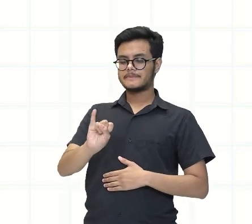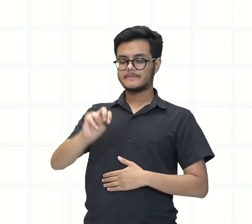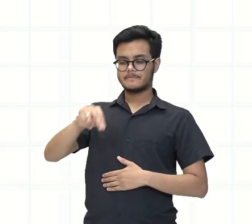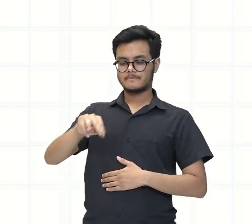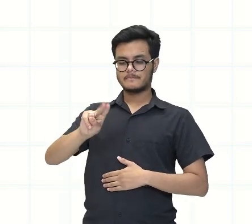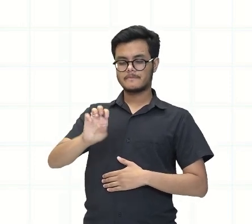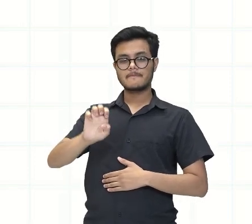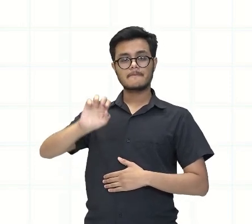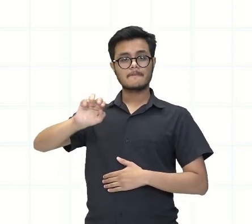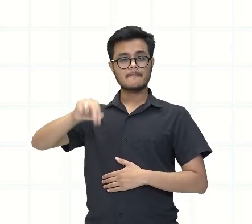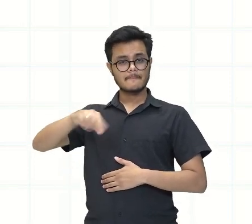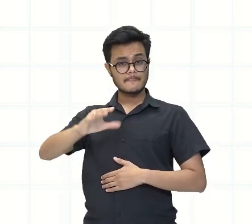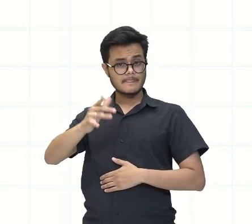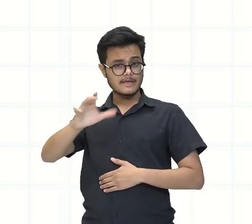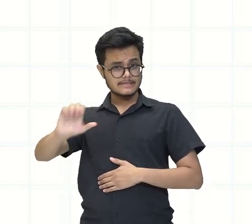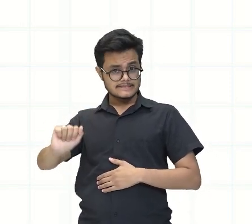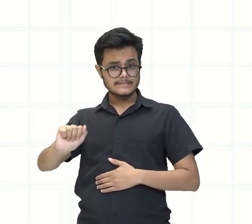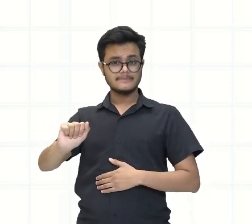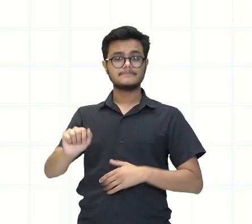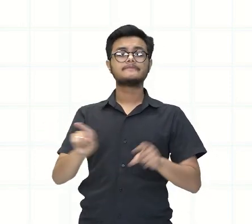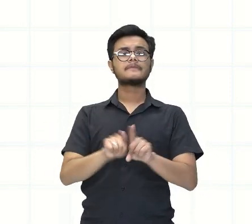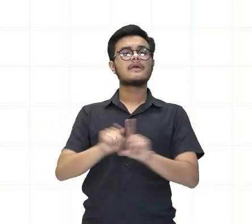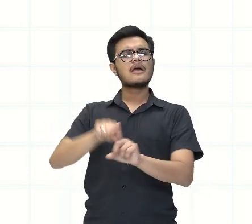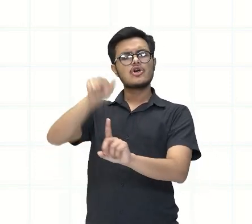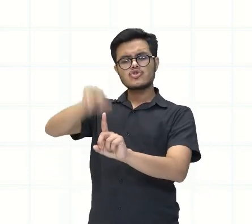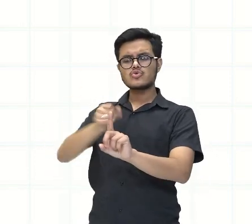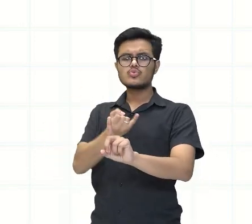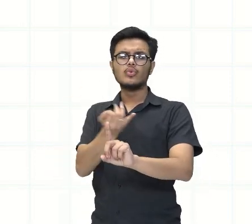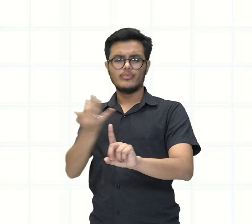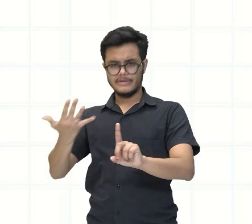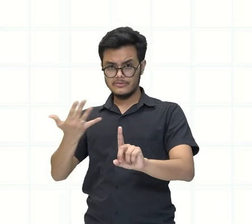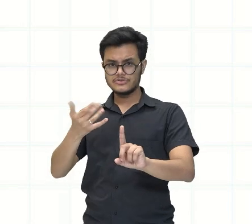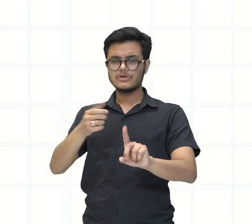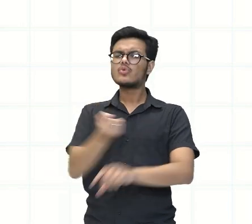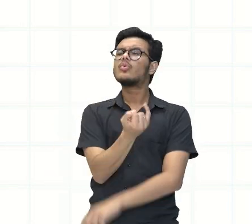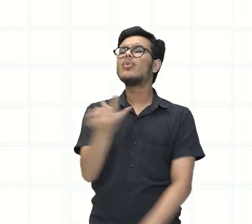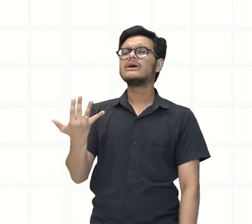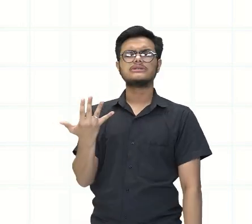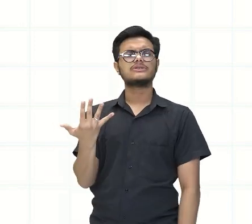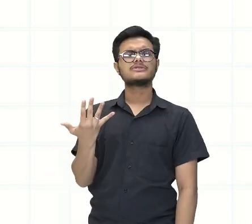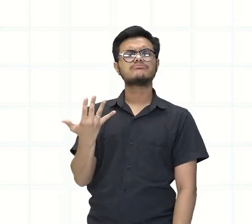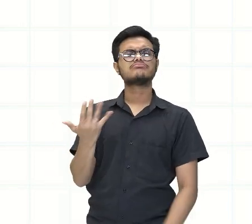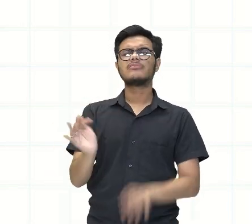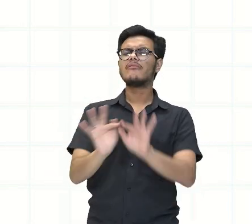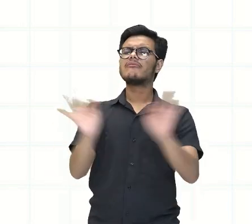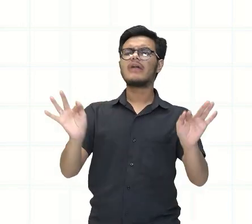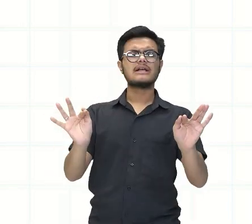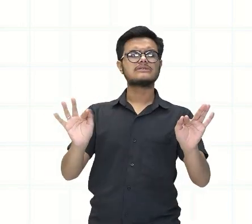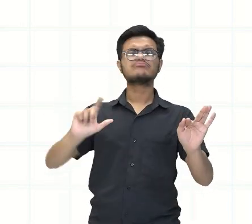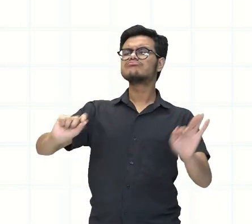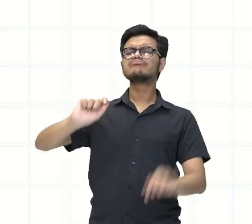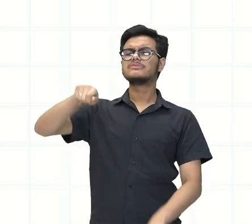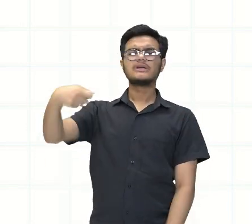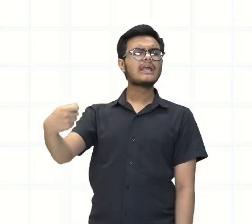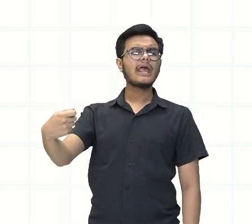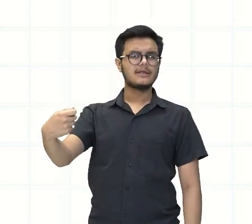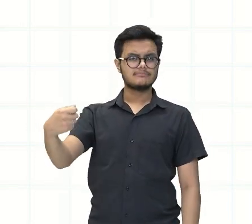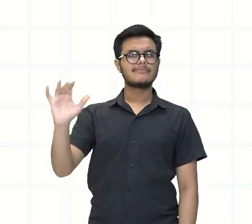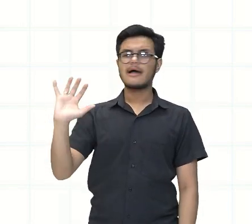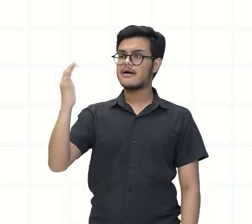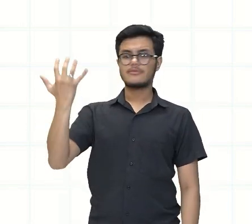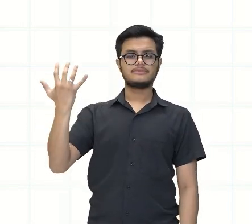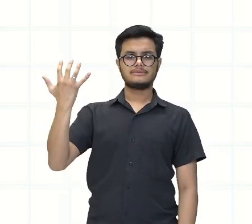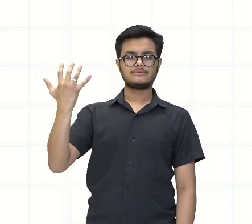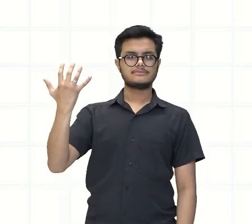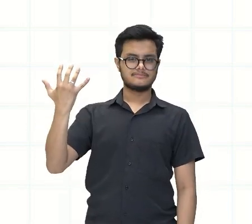que indica número e a pessoa, né, quantos envolvidos e quem está executando essa